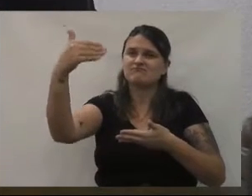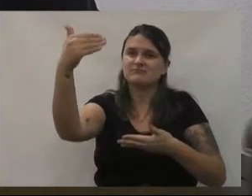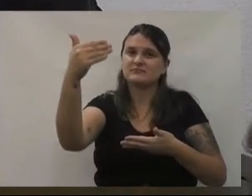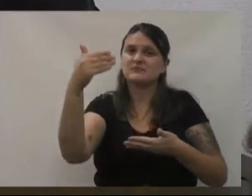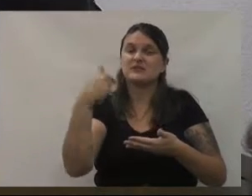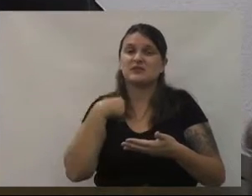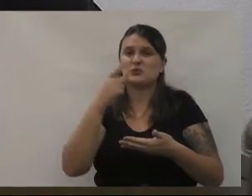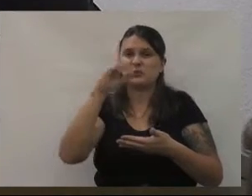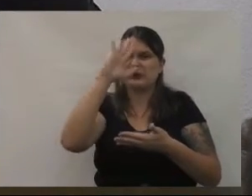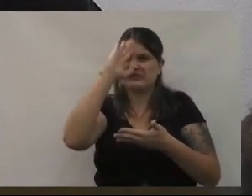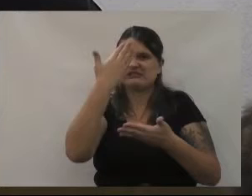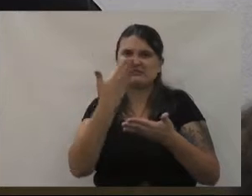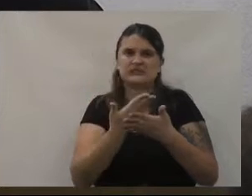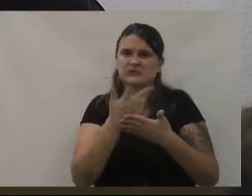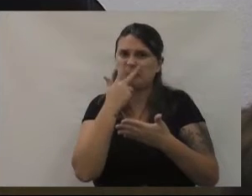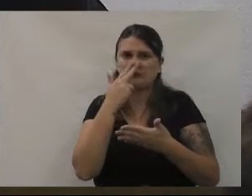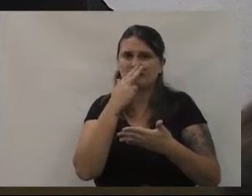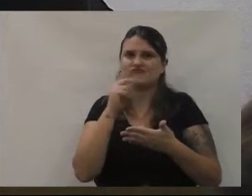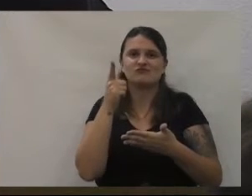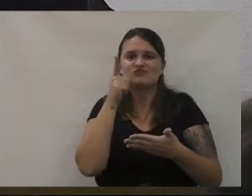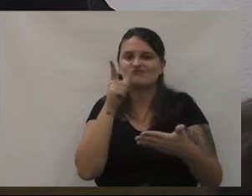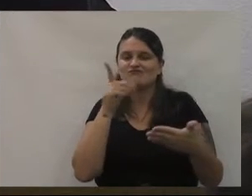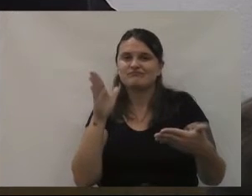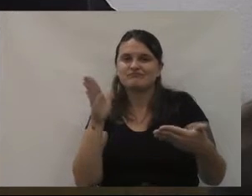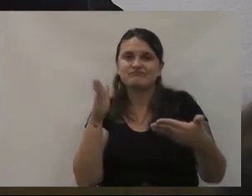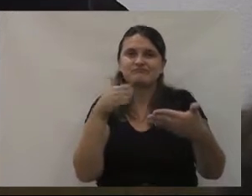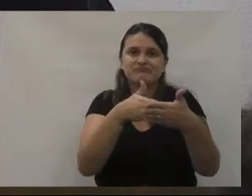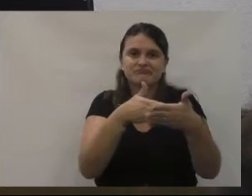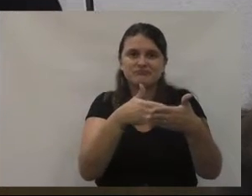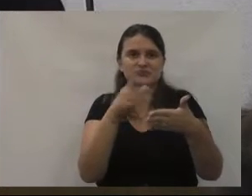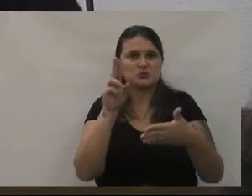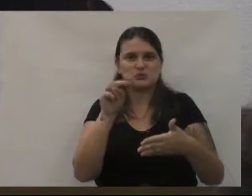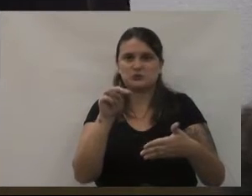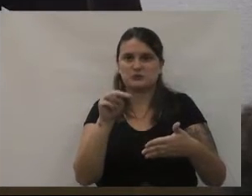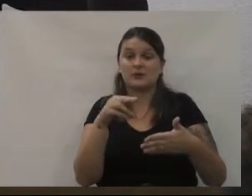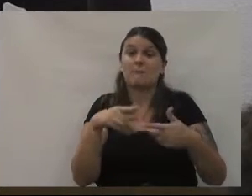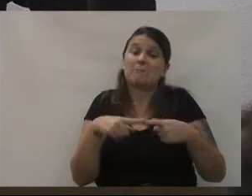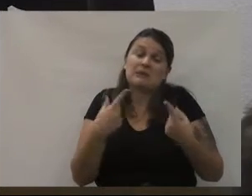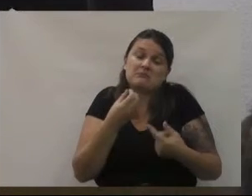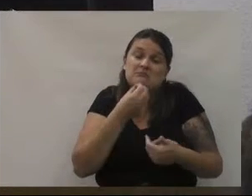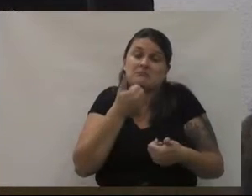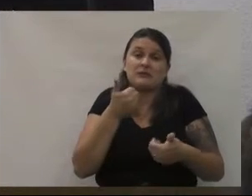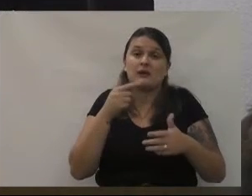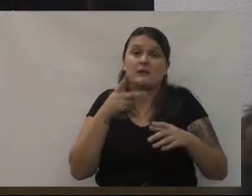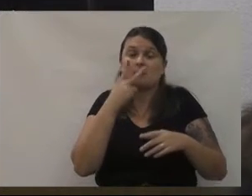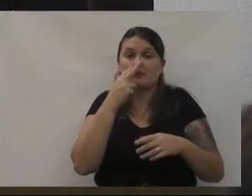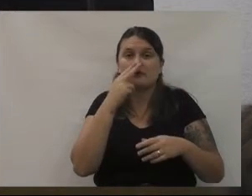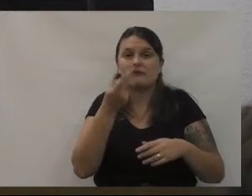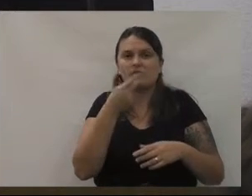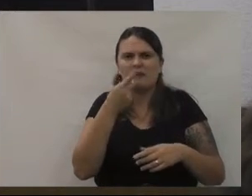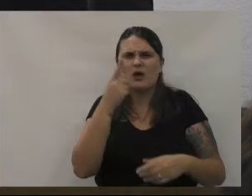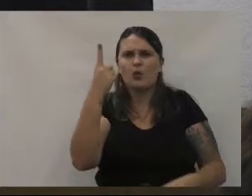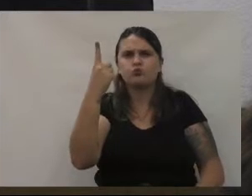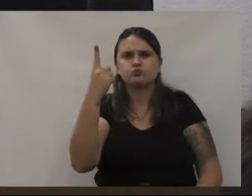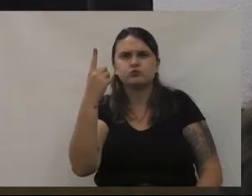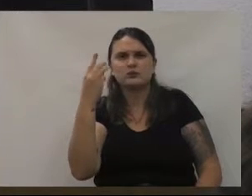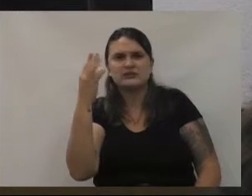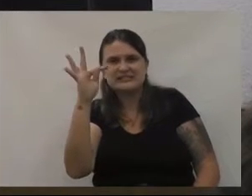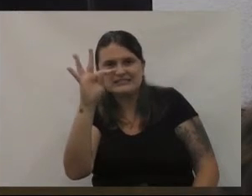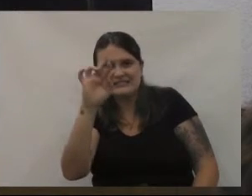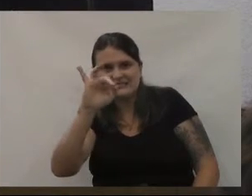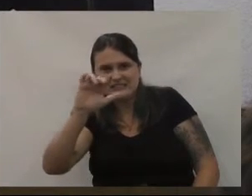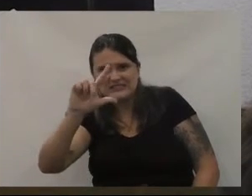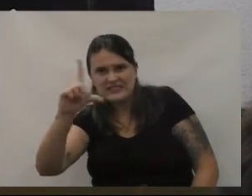mercado de trabalho, é evidente que não vai se atingir esse patamar nunca. Mas tudo bem, eles falam em 1 trilhão e alguma